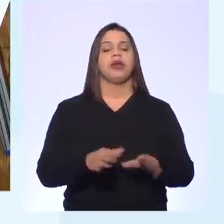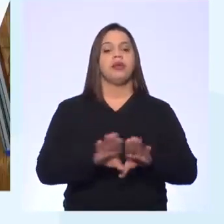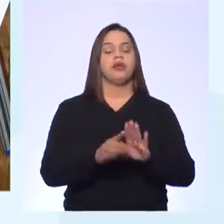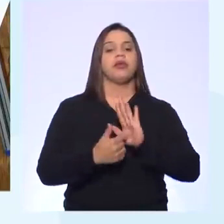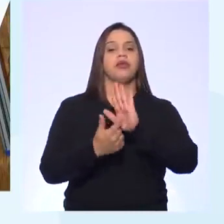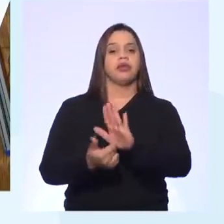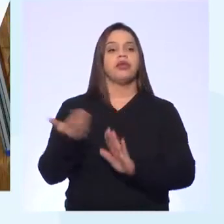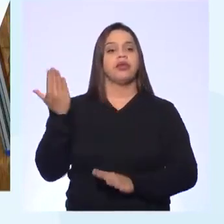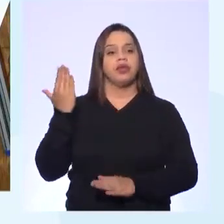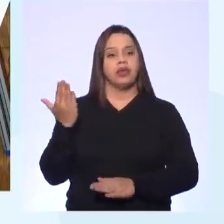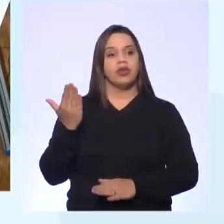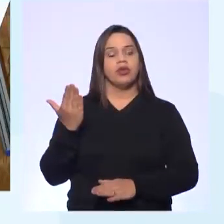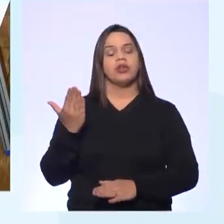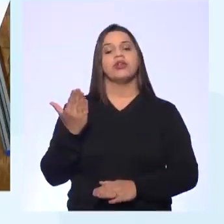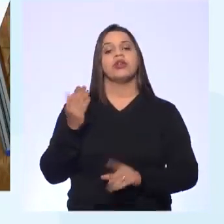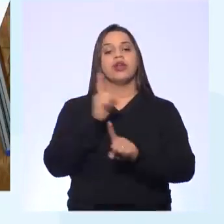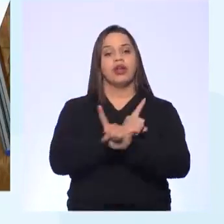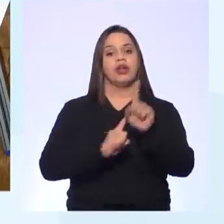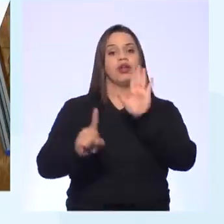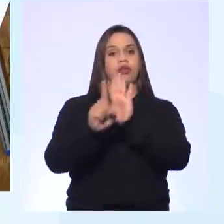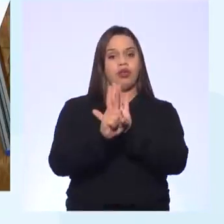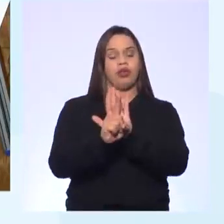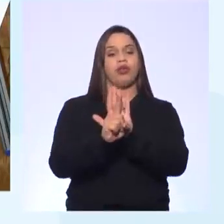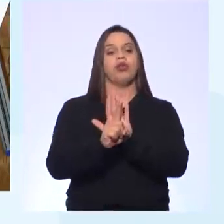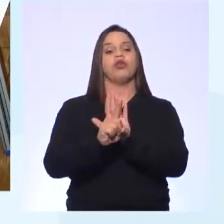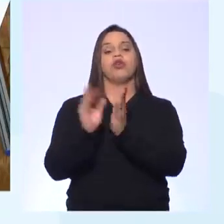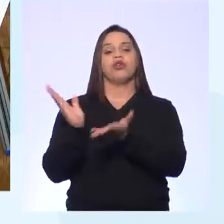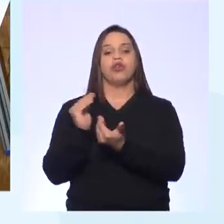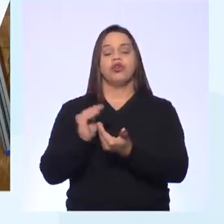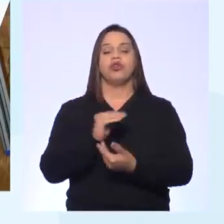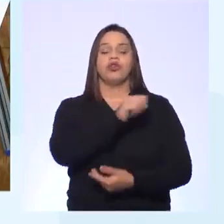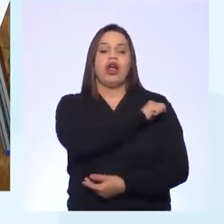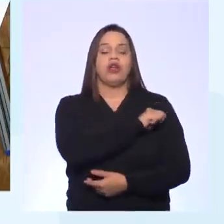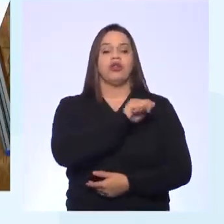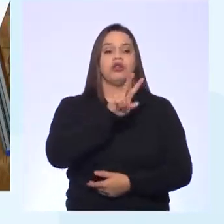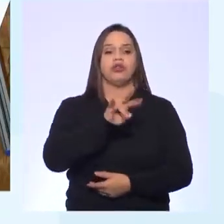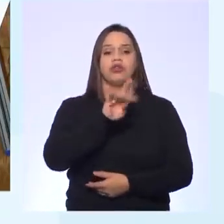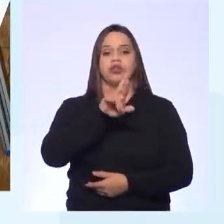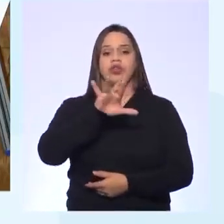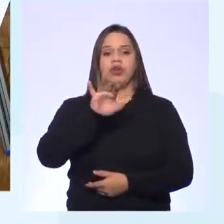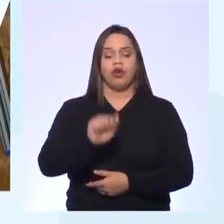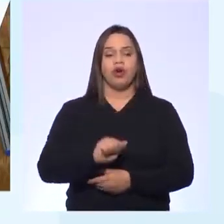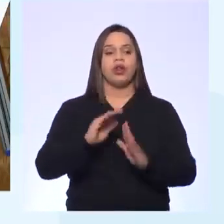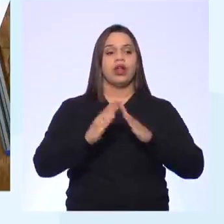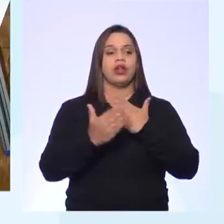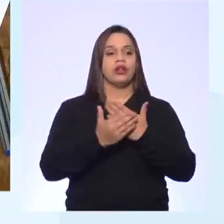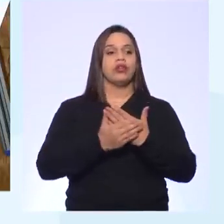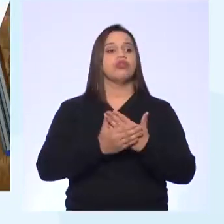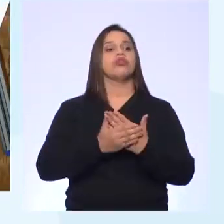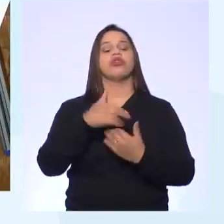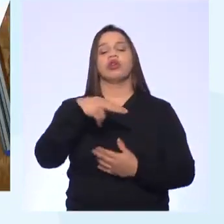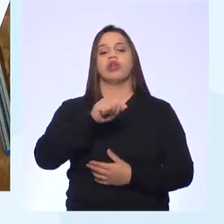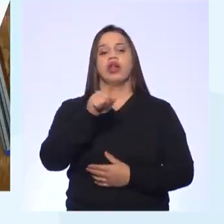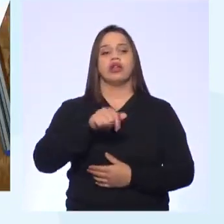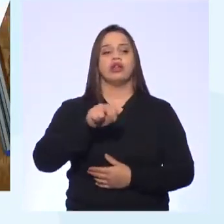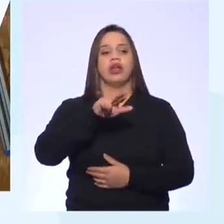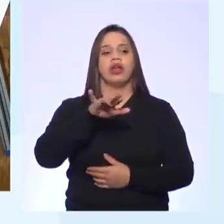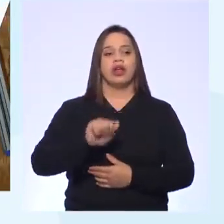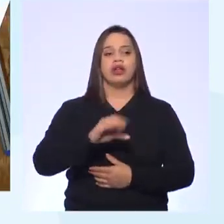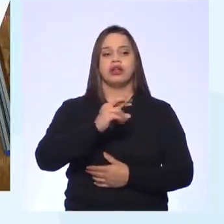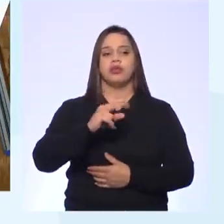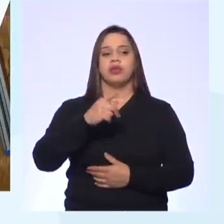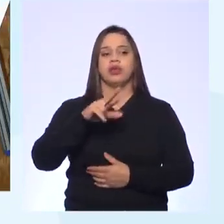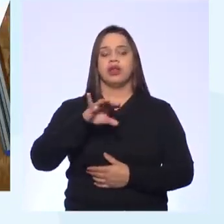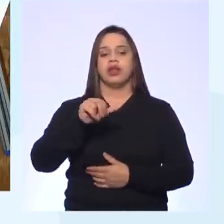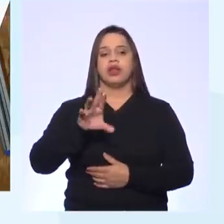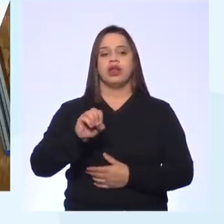vocês aqui o protagonismo juvenil da estudante Vitória Vieira Félix Domingues, da Escola Estadual Nazária Cipriano de